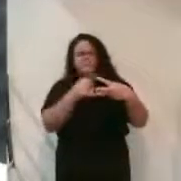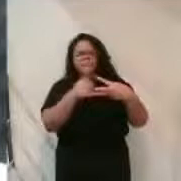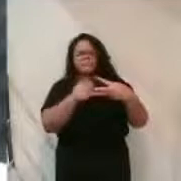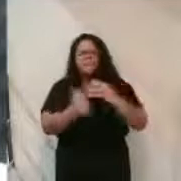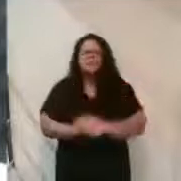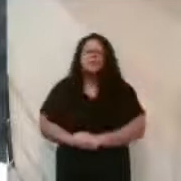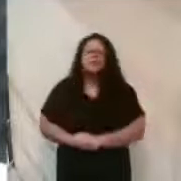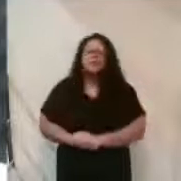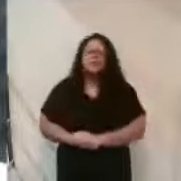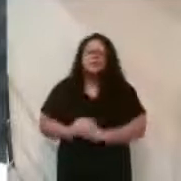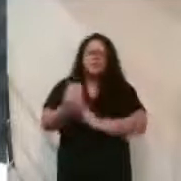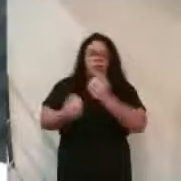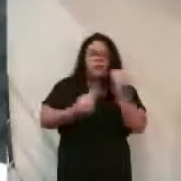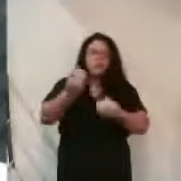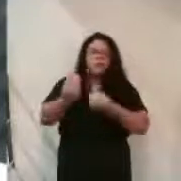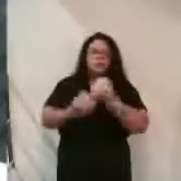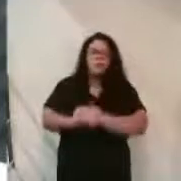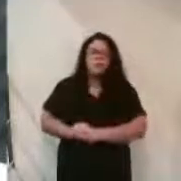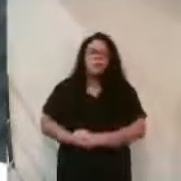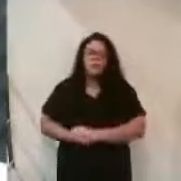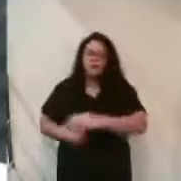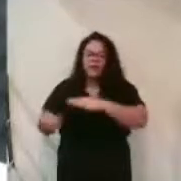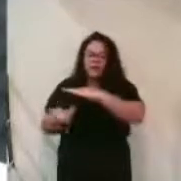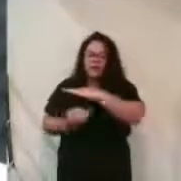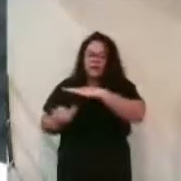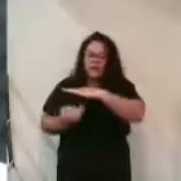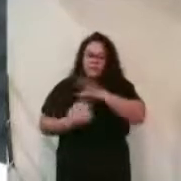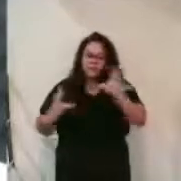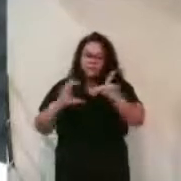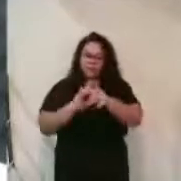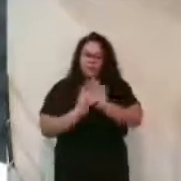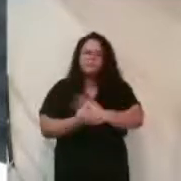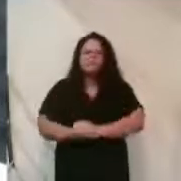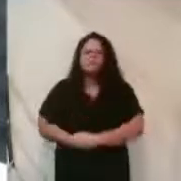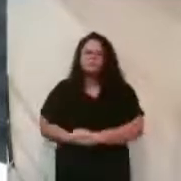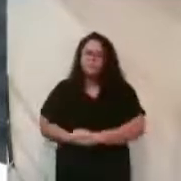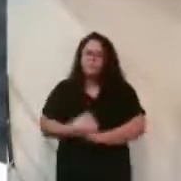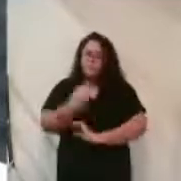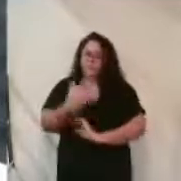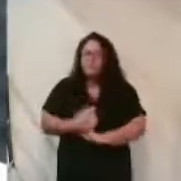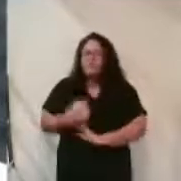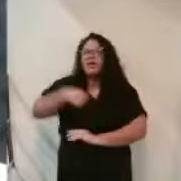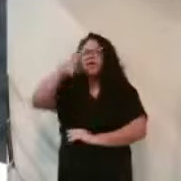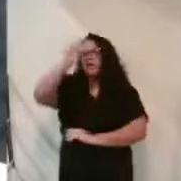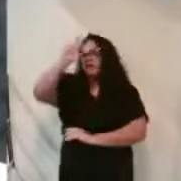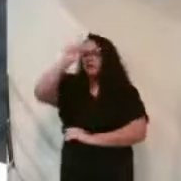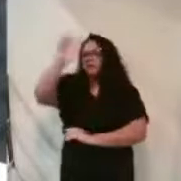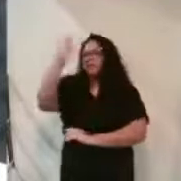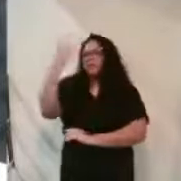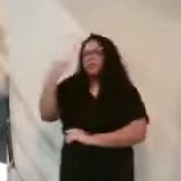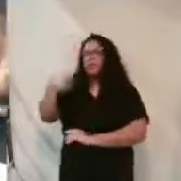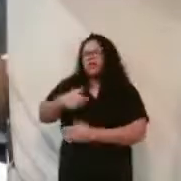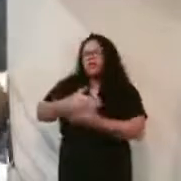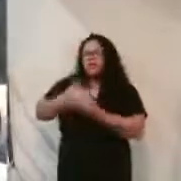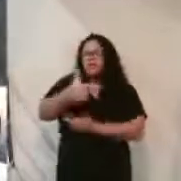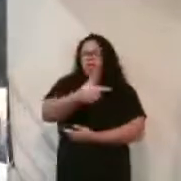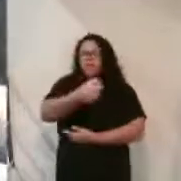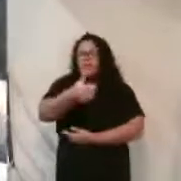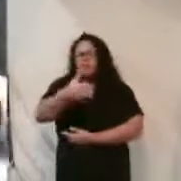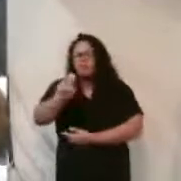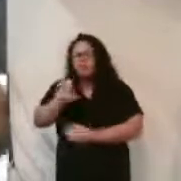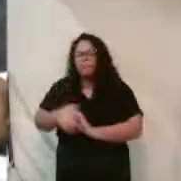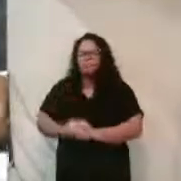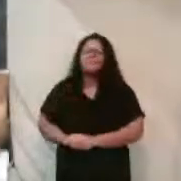união dessas instituições. Eu lembro que quando eu cheguei na CPRH em 2015, a gente tinha em torno ainda dos mesmos